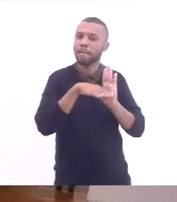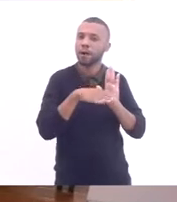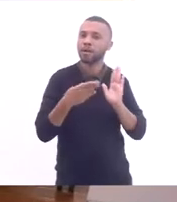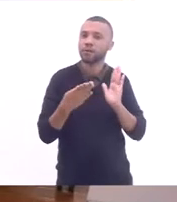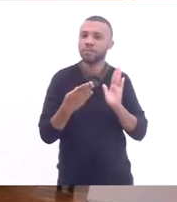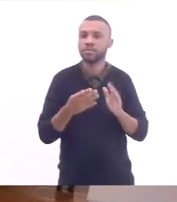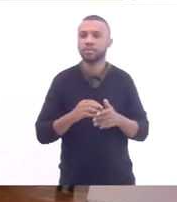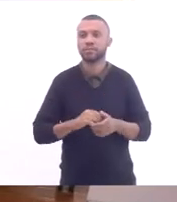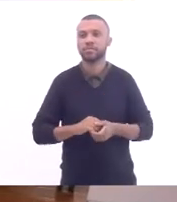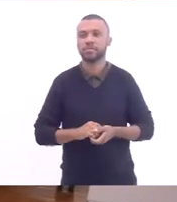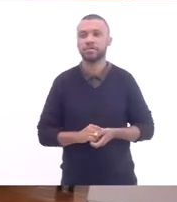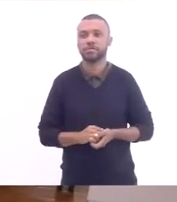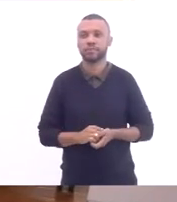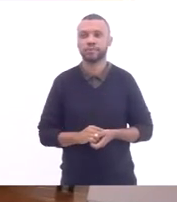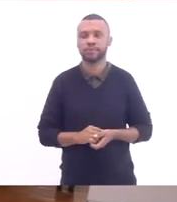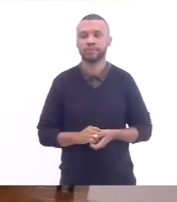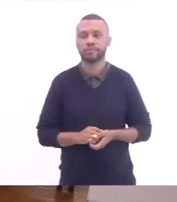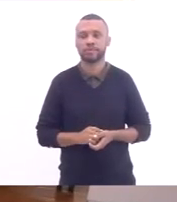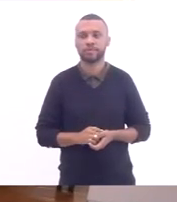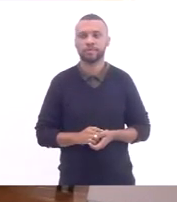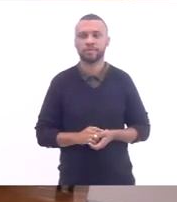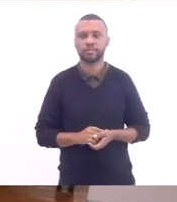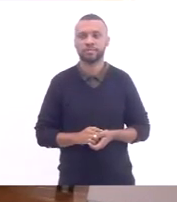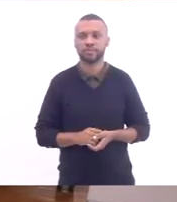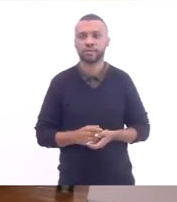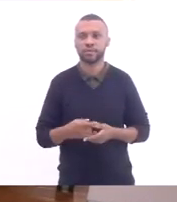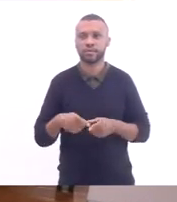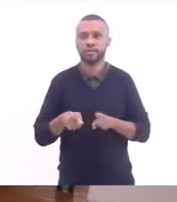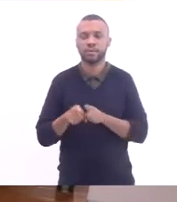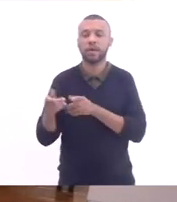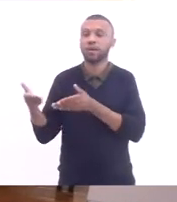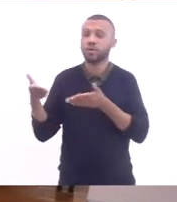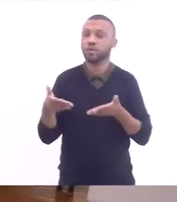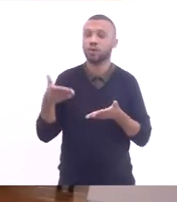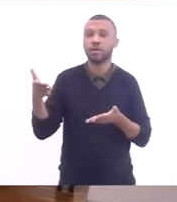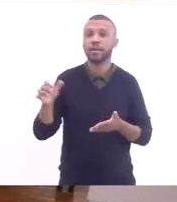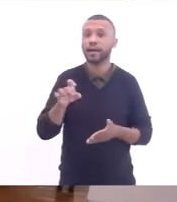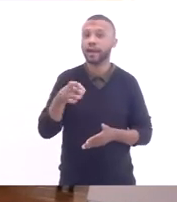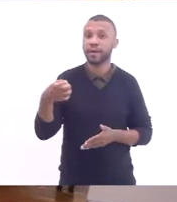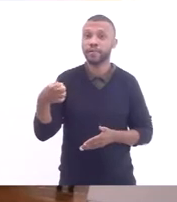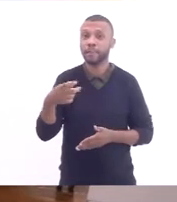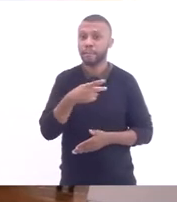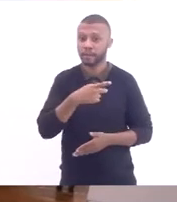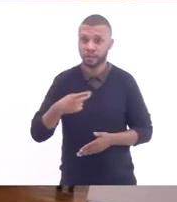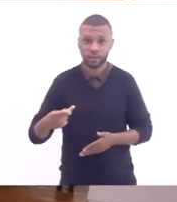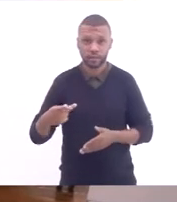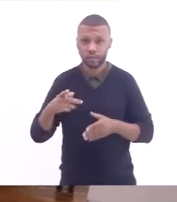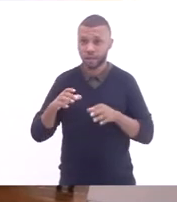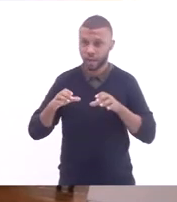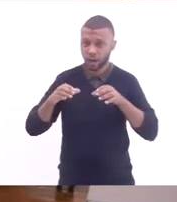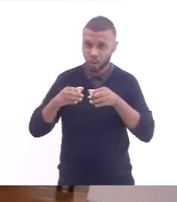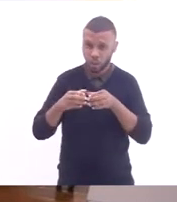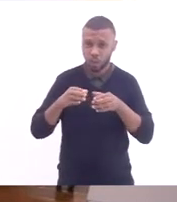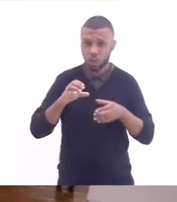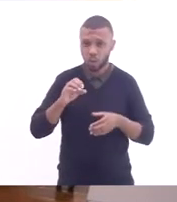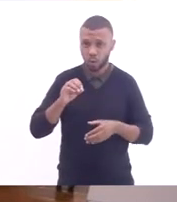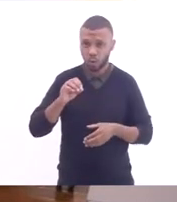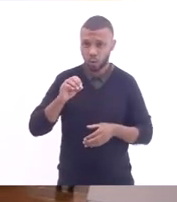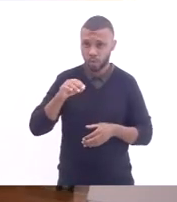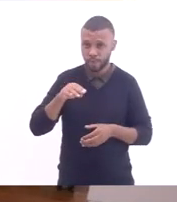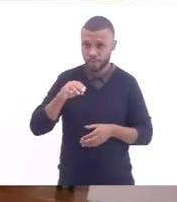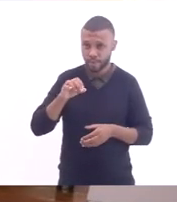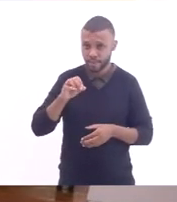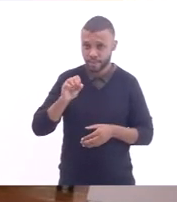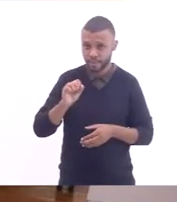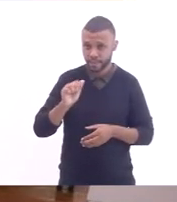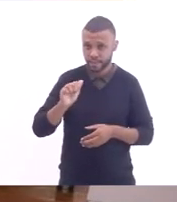Chegou... Está ali a nossa ex-presidente da Comissarf também, a me anunciar aqui